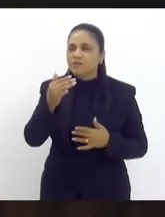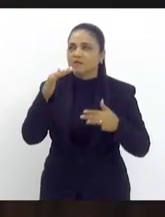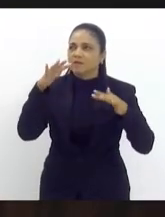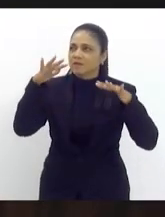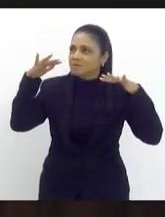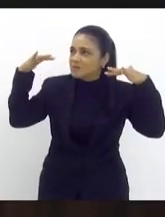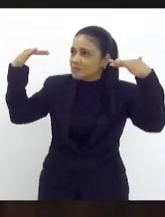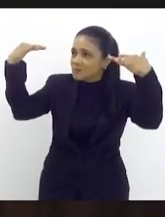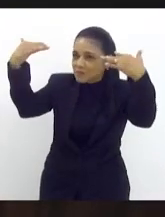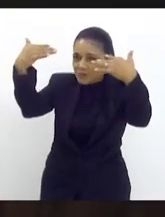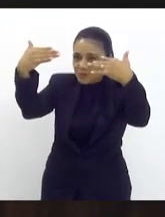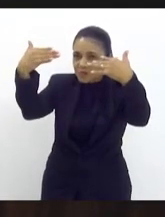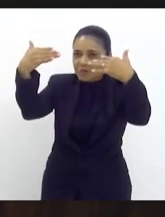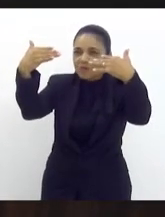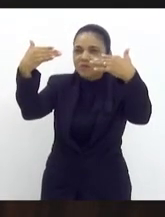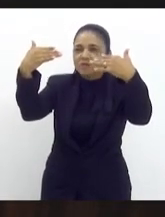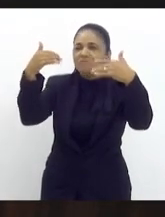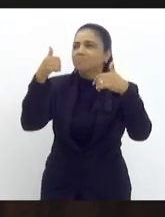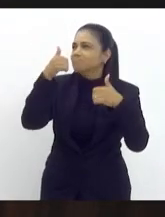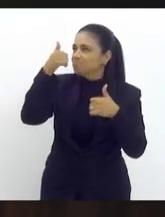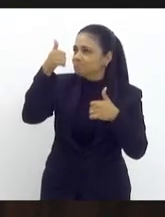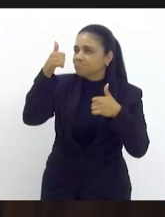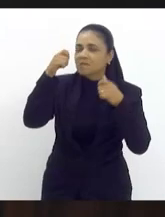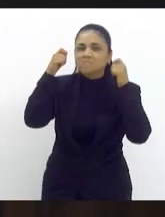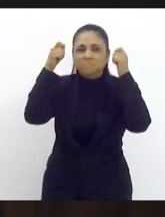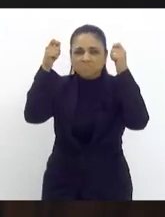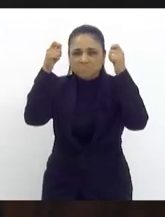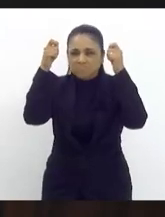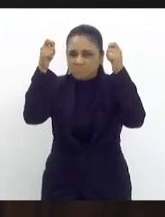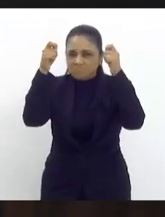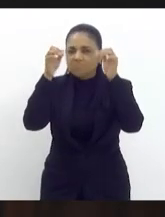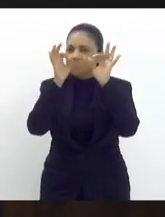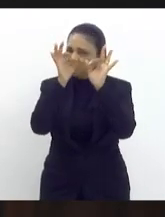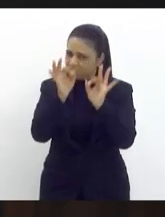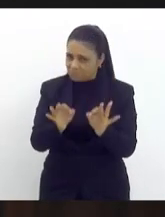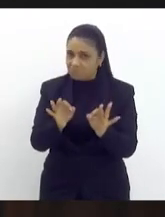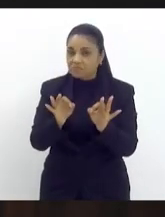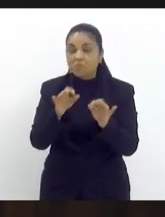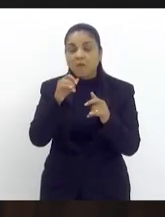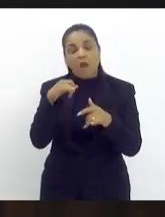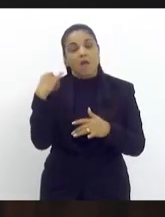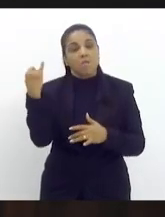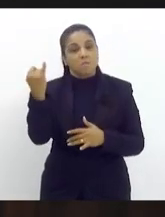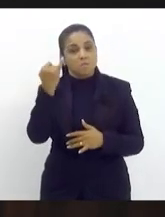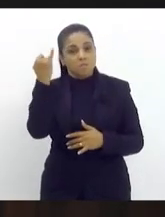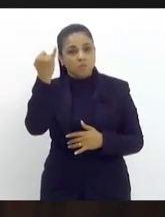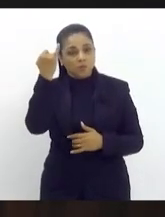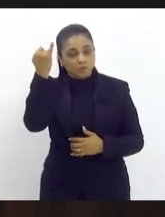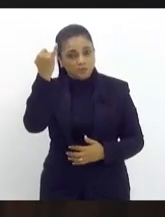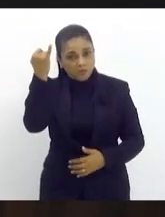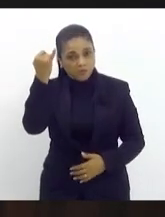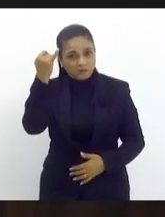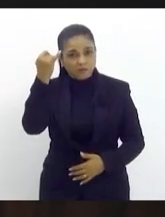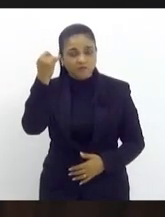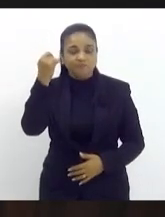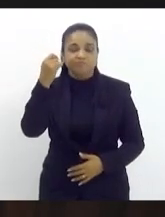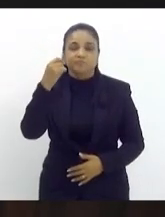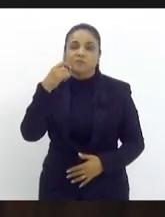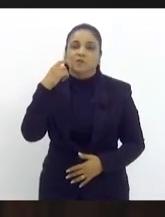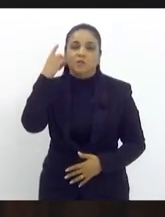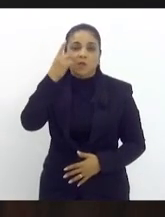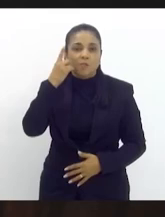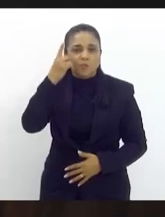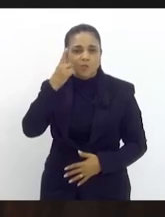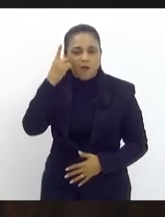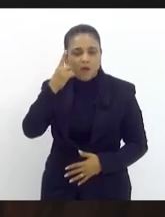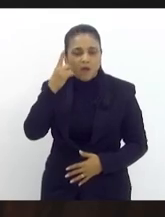vocês... É legítimo o protesto de vocês, sim, mas é importante a gente ouvir o deputado falar, e logo